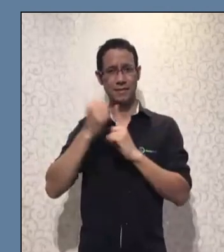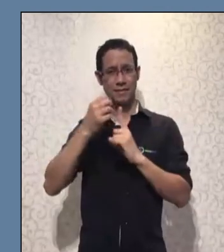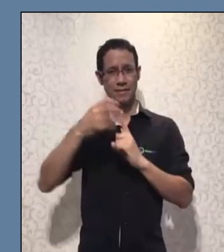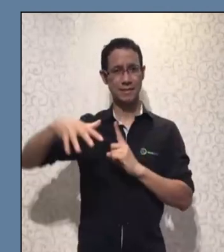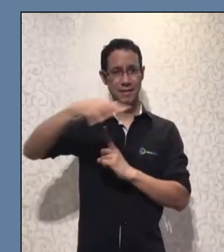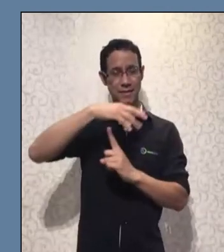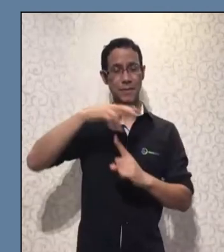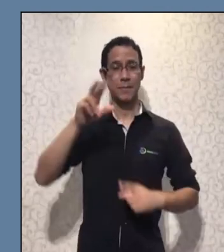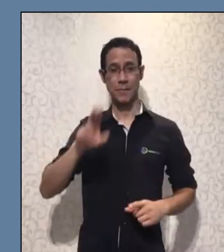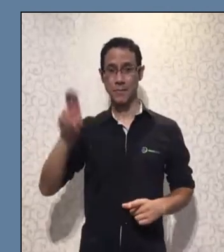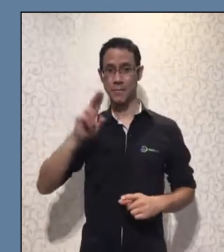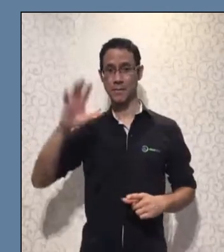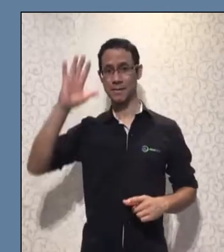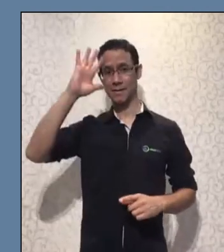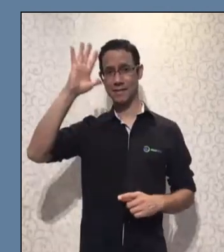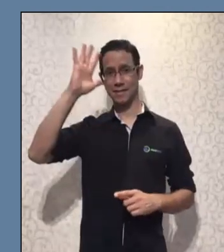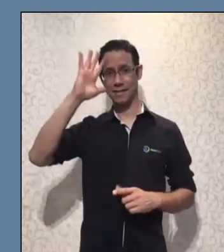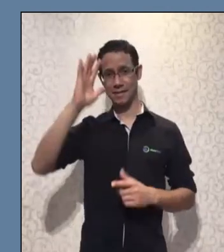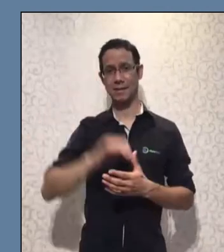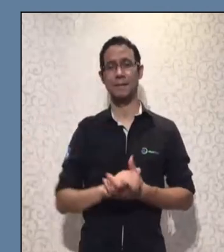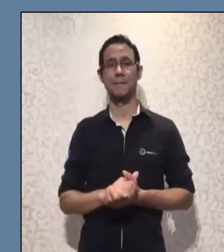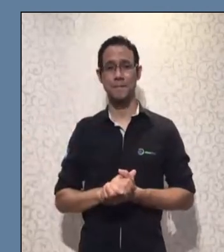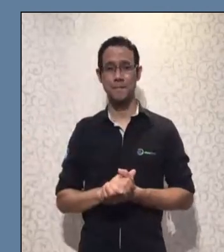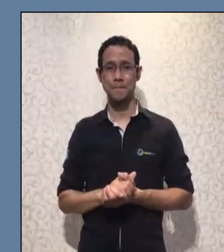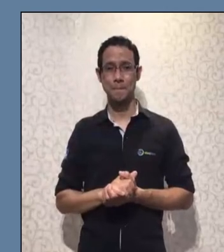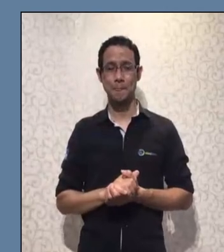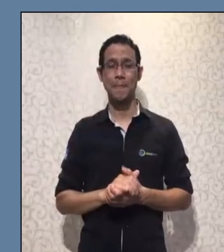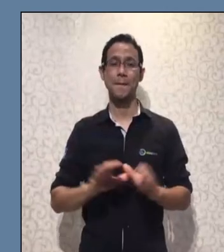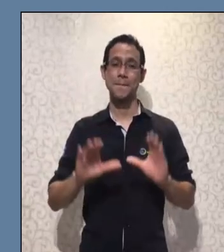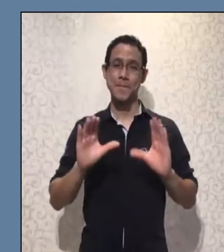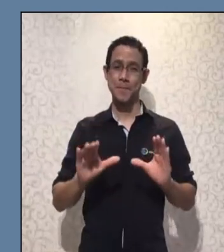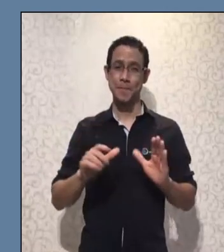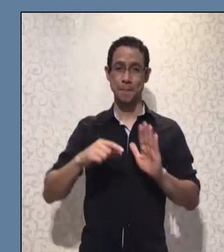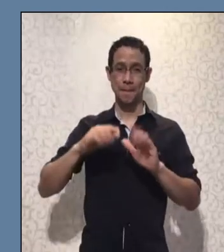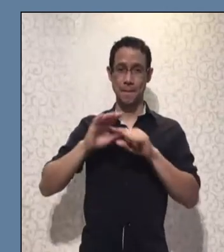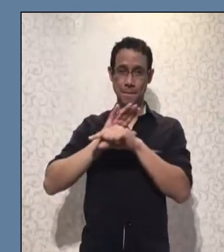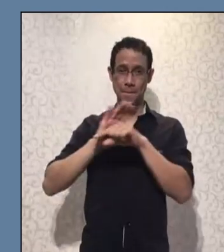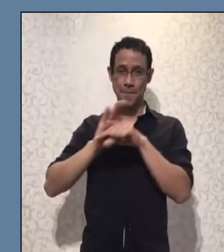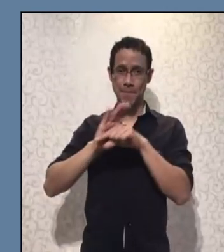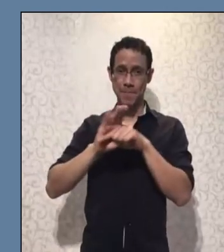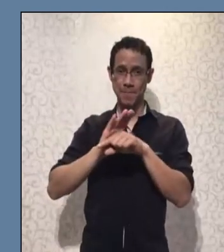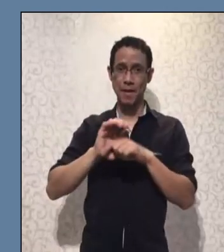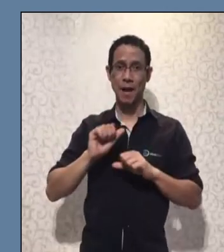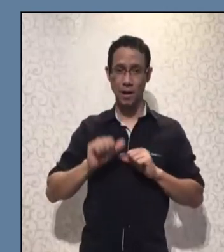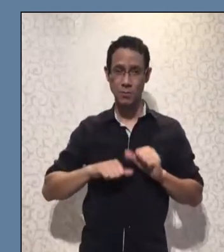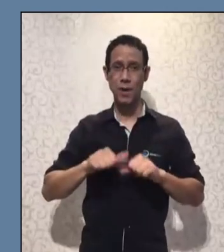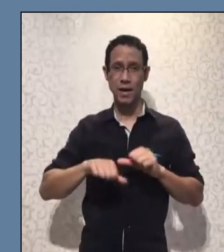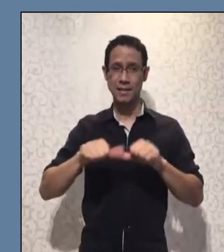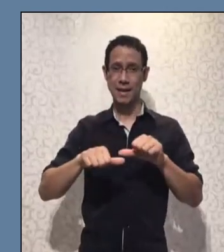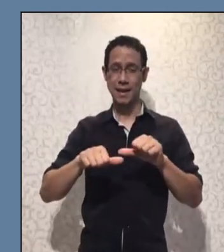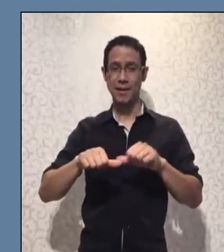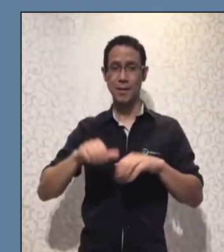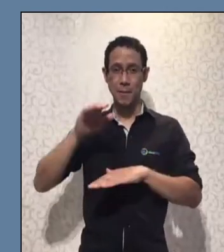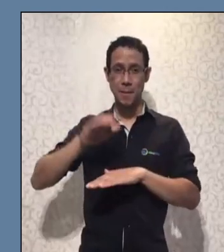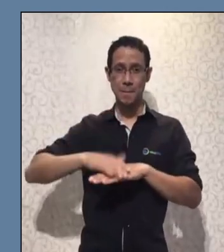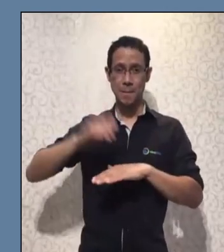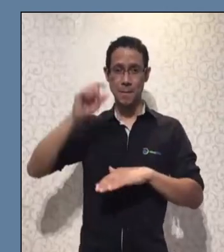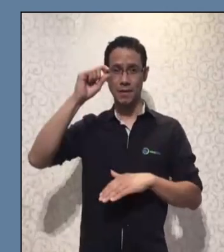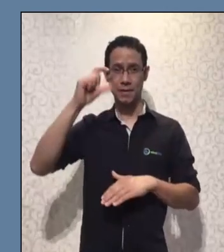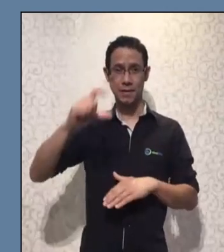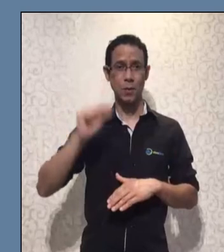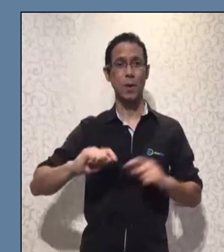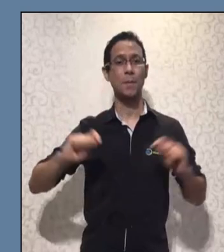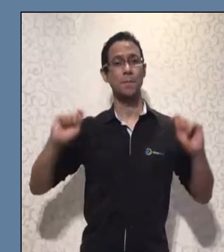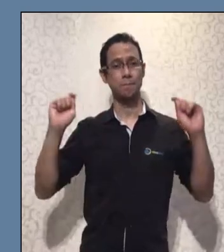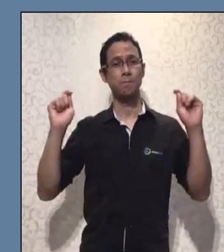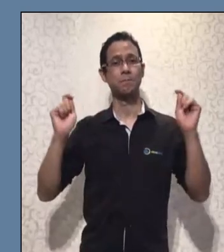né, mas eu acho que essas pesquisas, elas se atualizaram, e mais interessante ainda, né, a possibilidade de